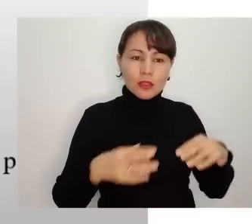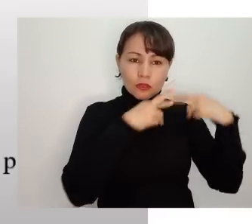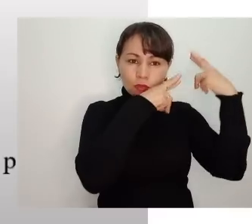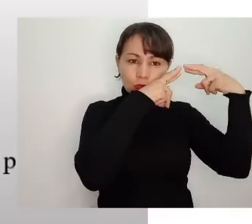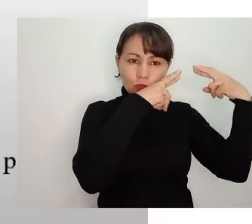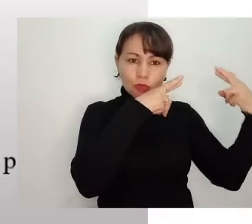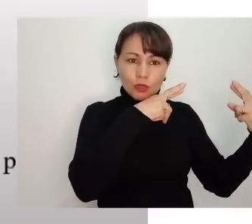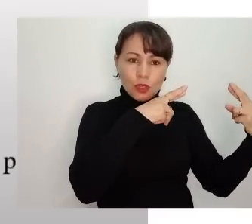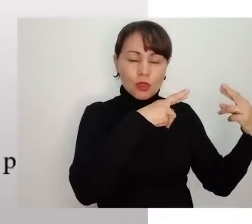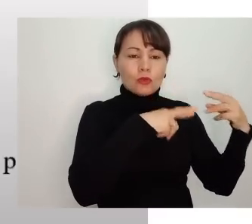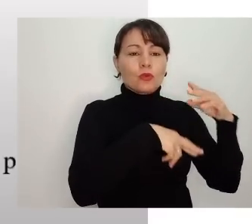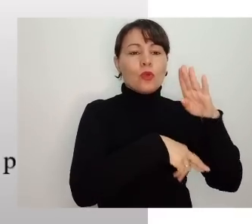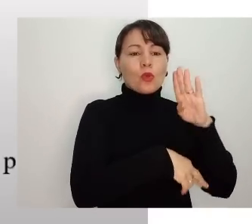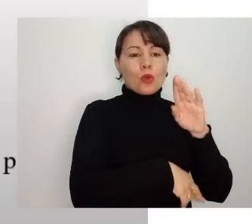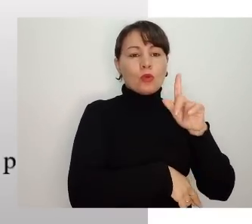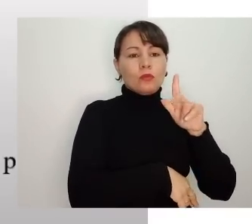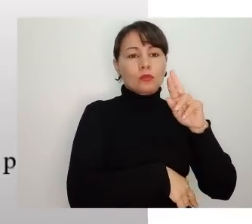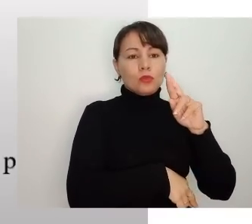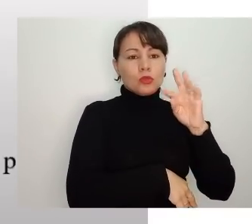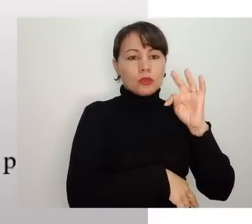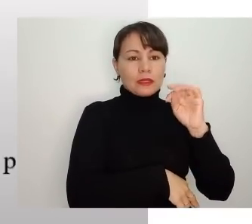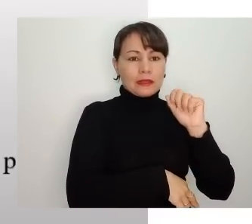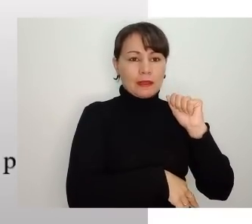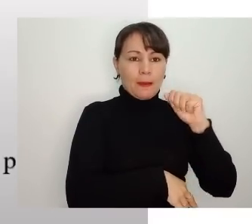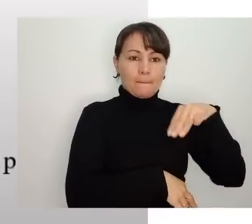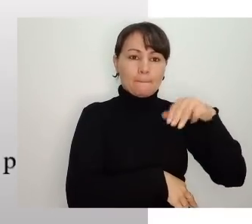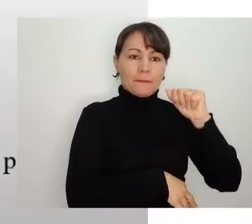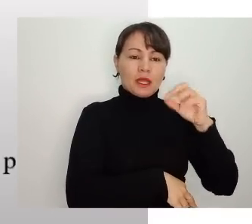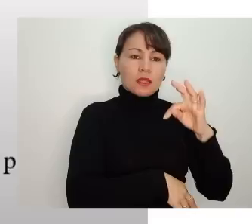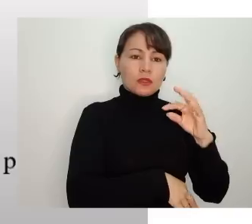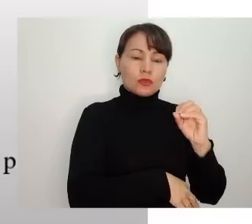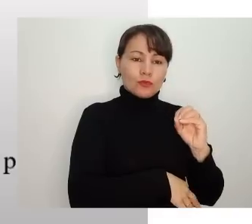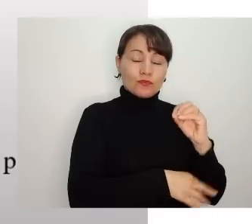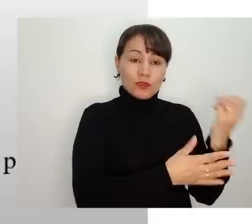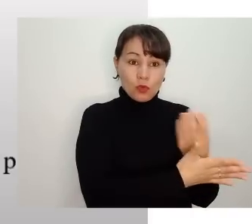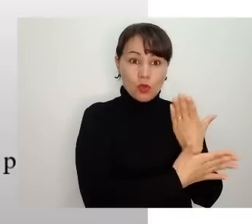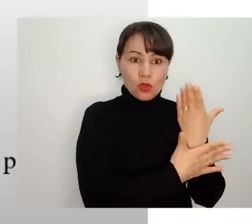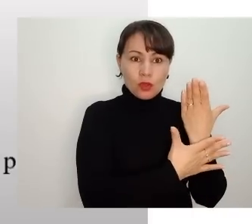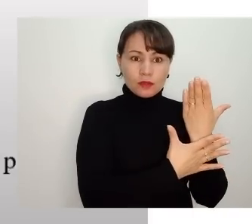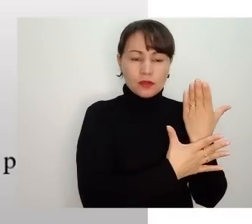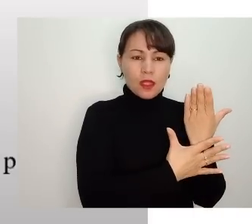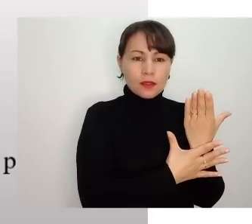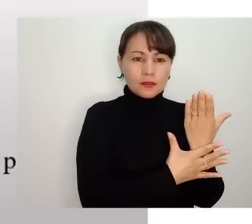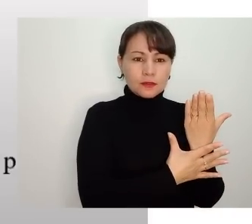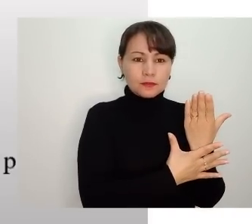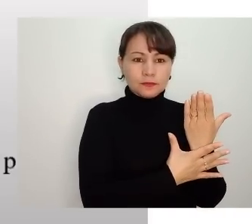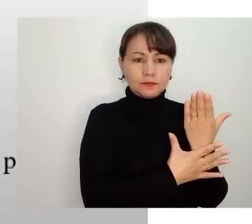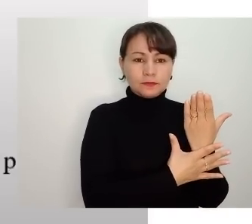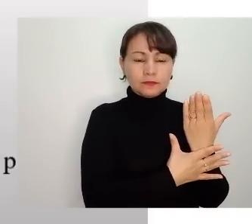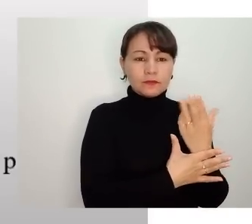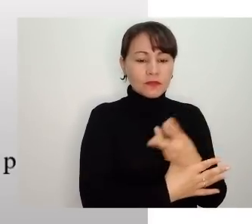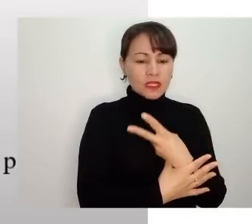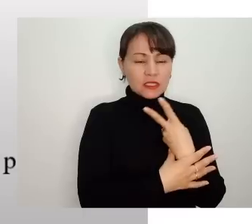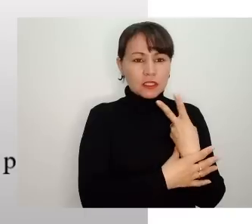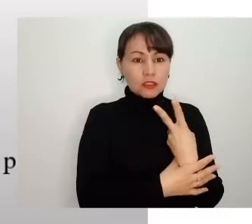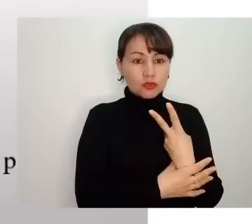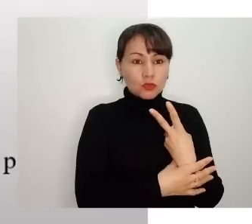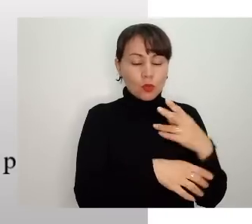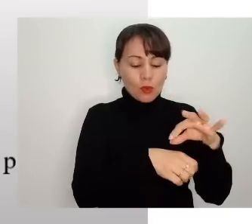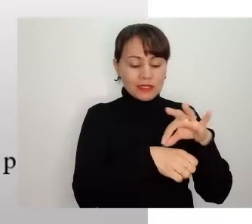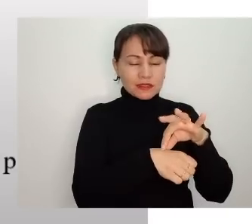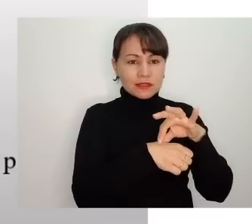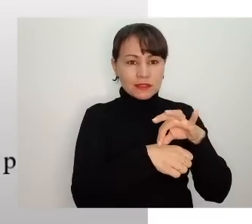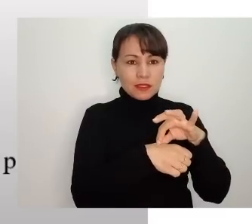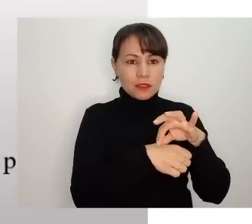neurotransmissor excitatório glutamato. Então, quando acontece essas